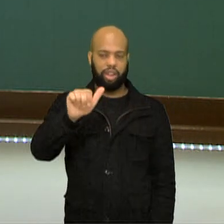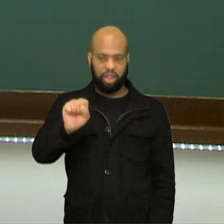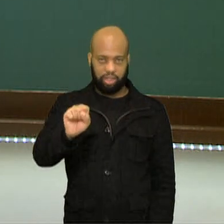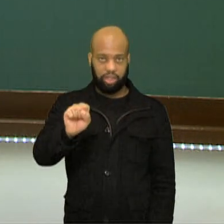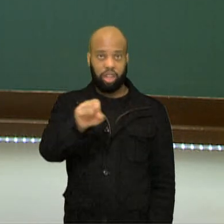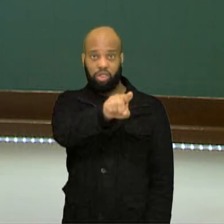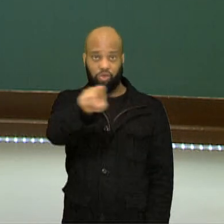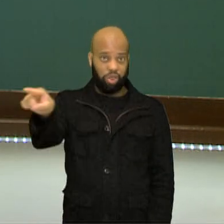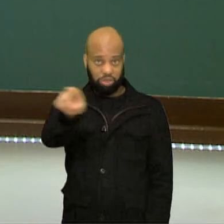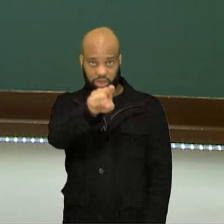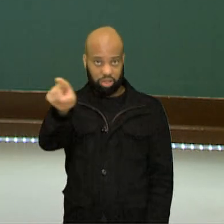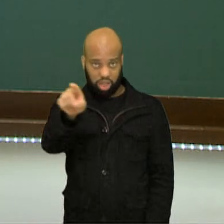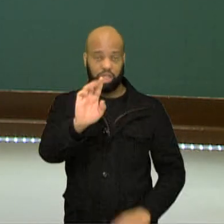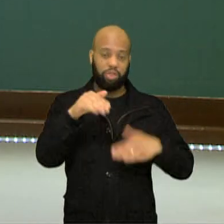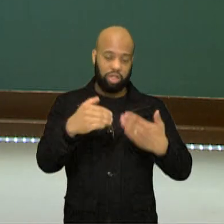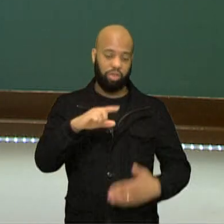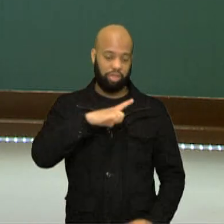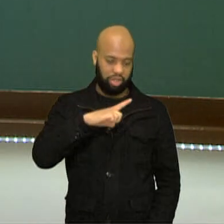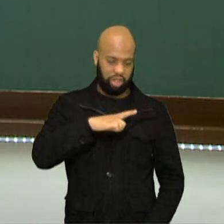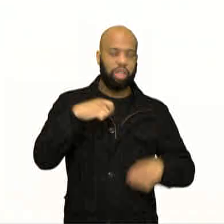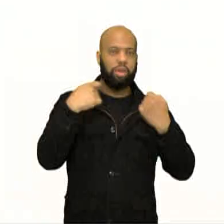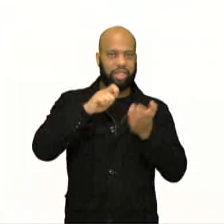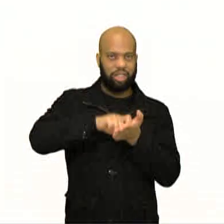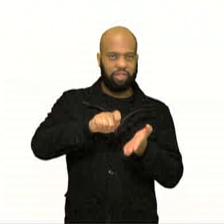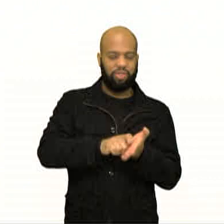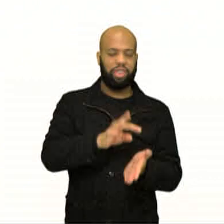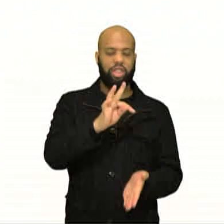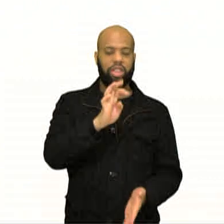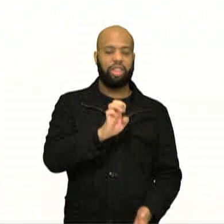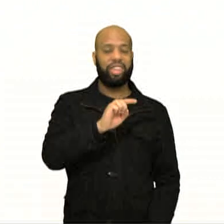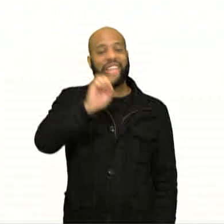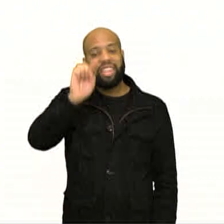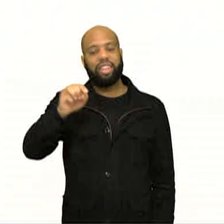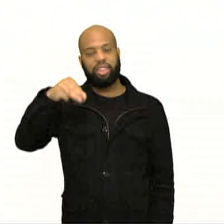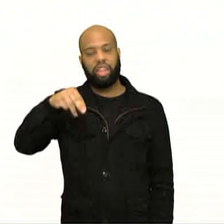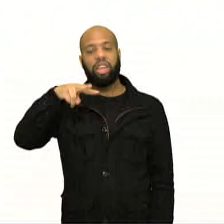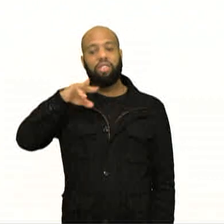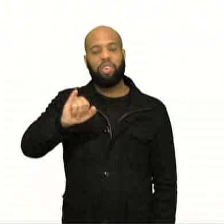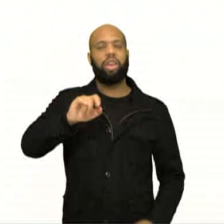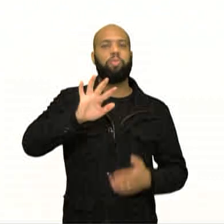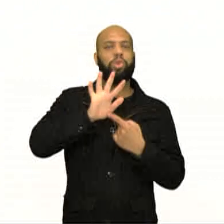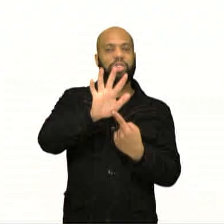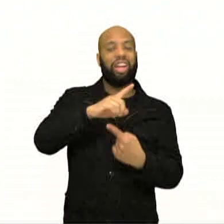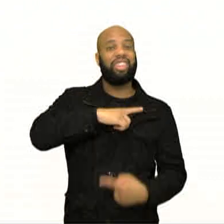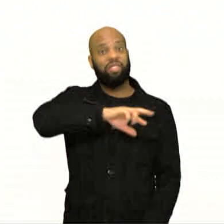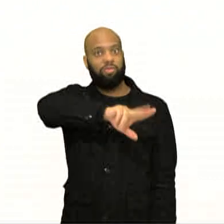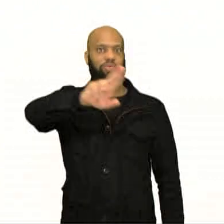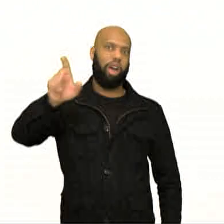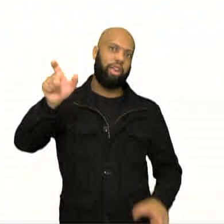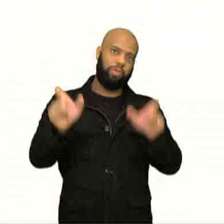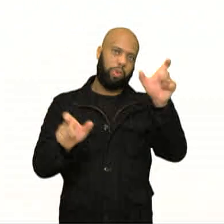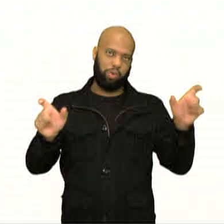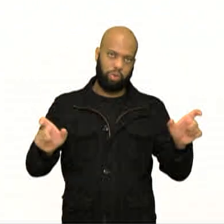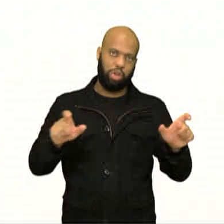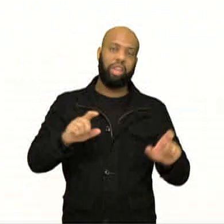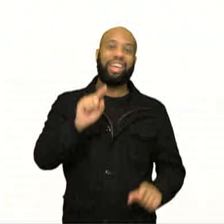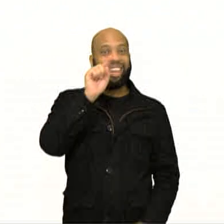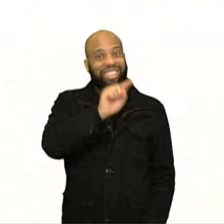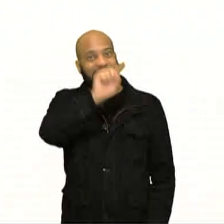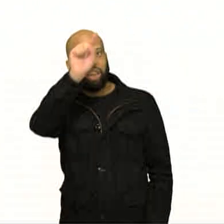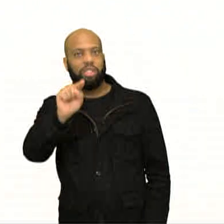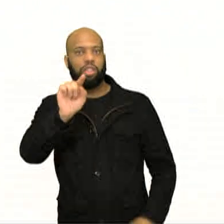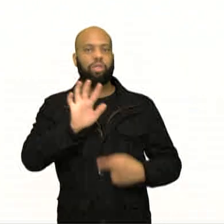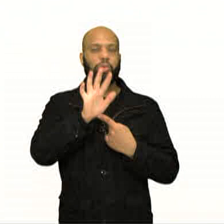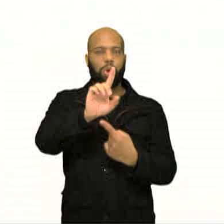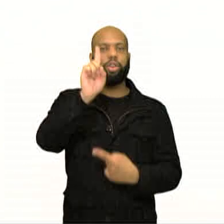ter deve vir com acento circunflexo, tem para indicar o plural, né? É justamente este acento